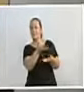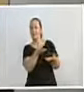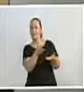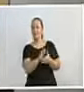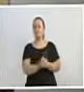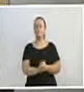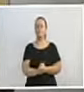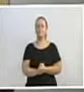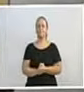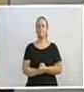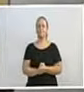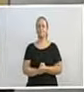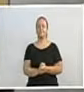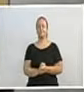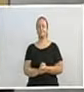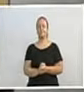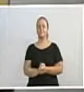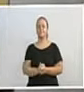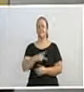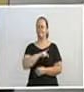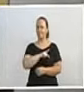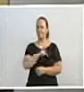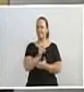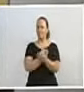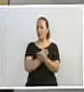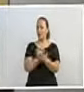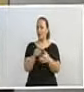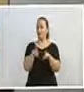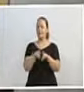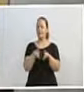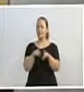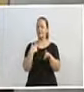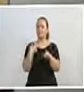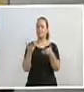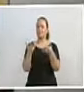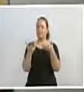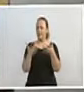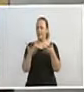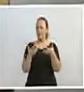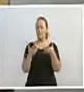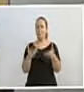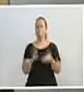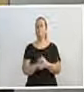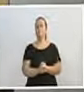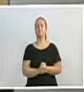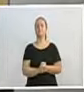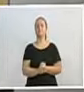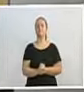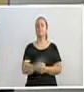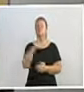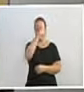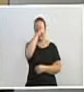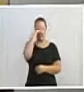estágio. Senhor presidente, inicialmente também aqui gostaria, vereador Marcos da Rosa,